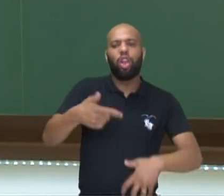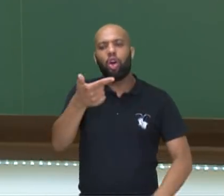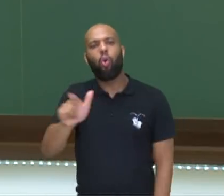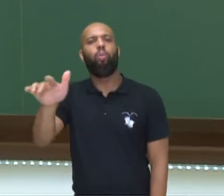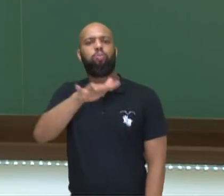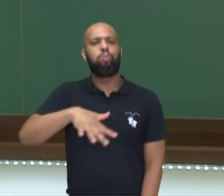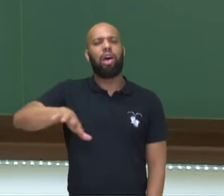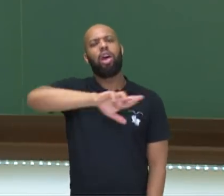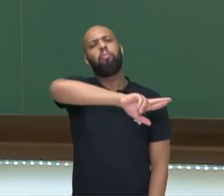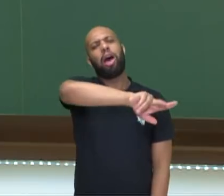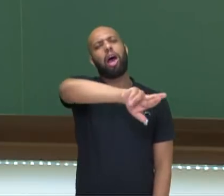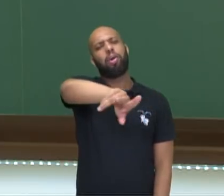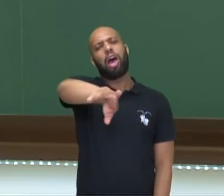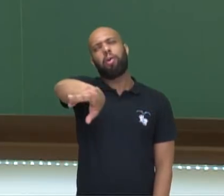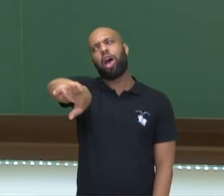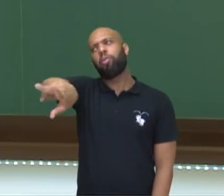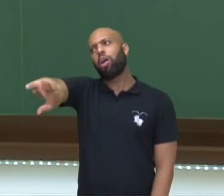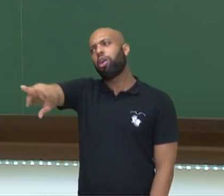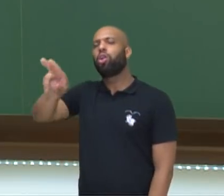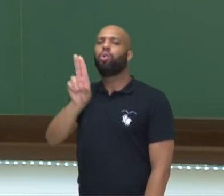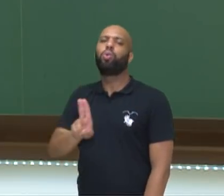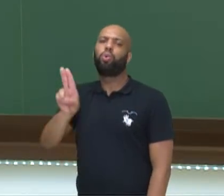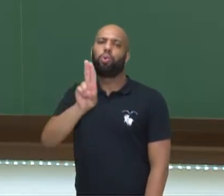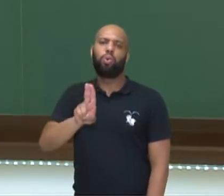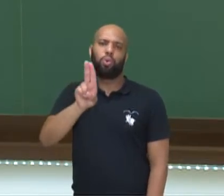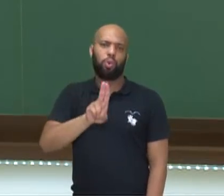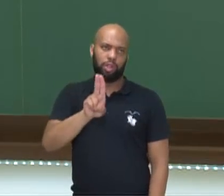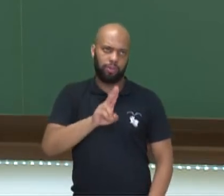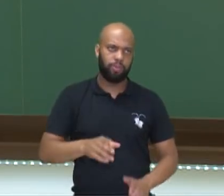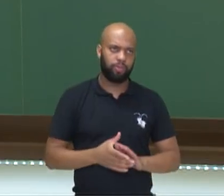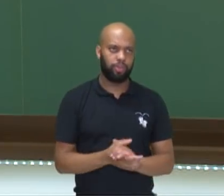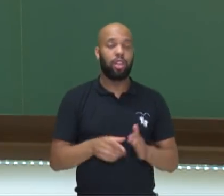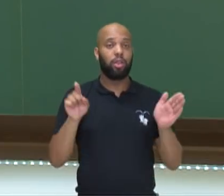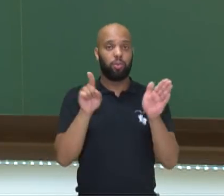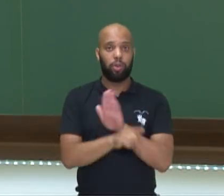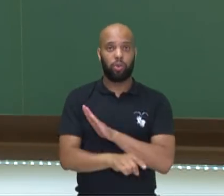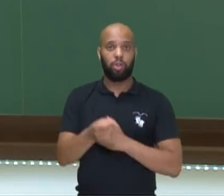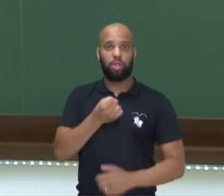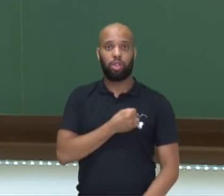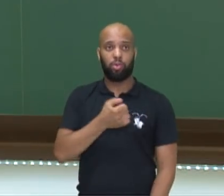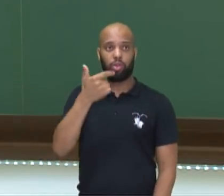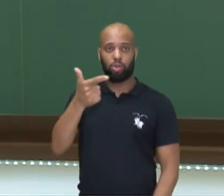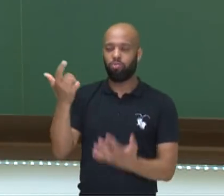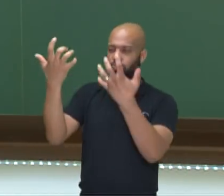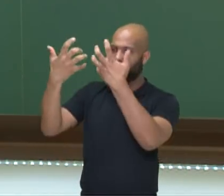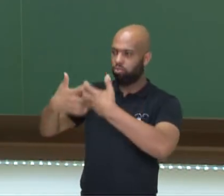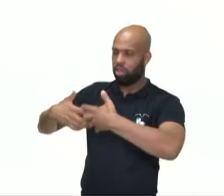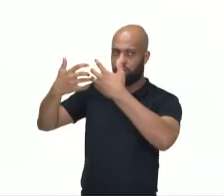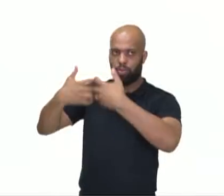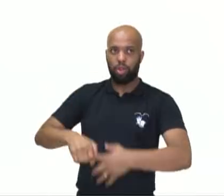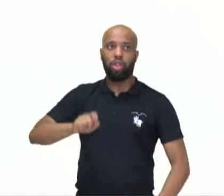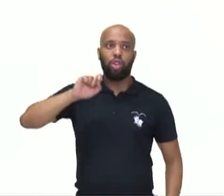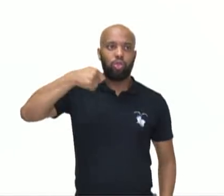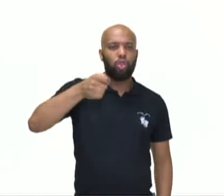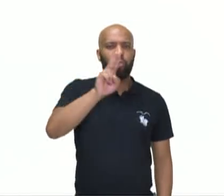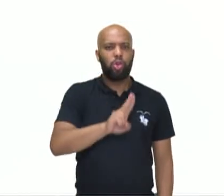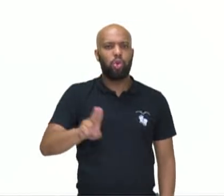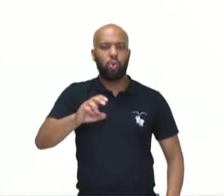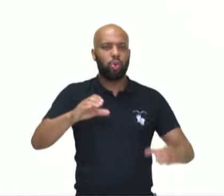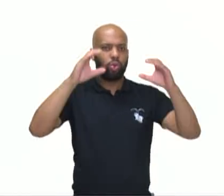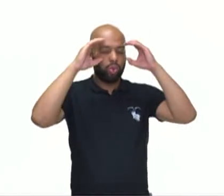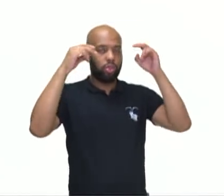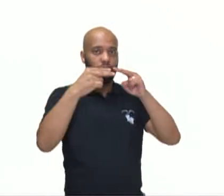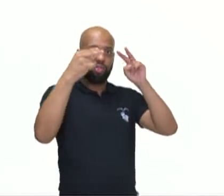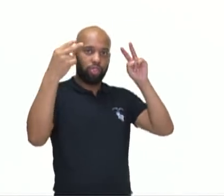possibilidades infinitas de uso e de aplicações. Exercício 2. Sobre o uso da